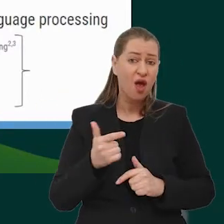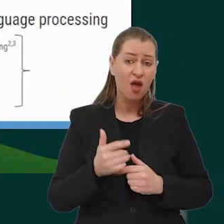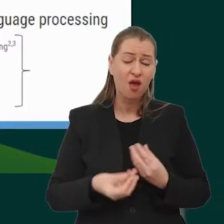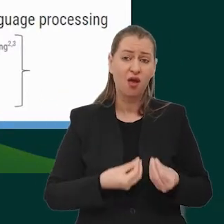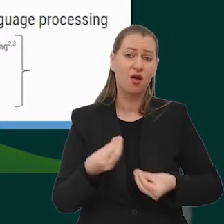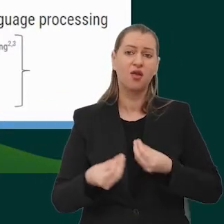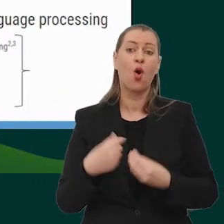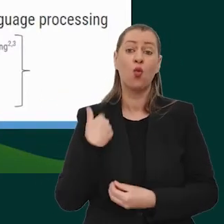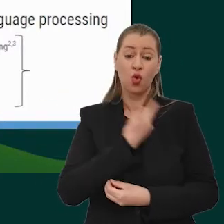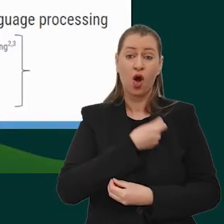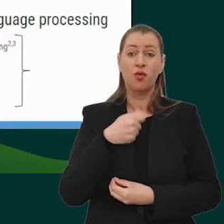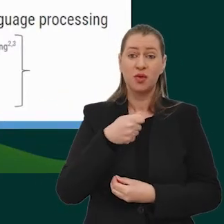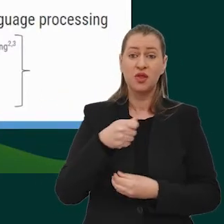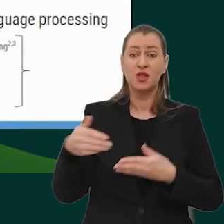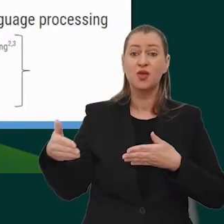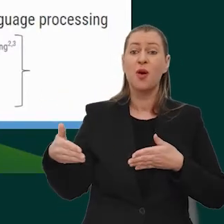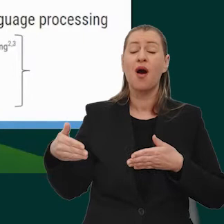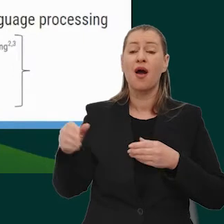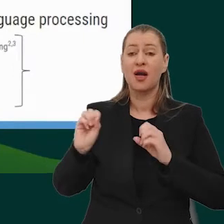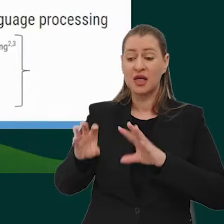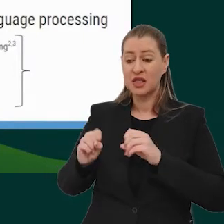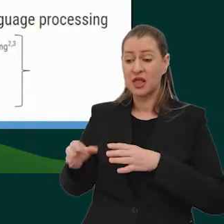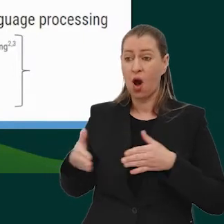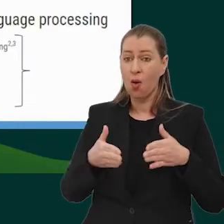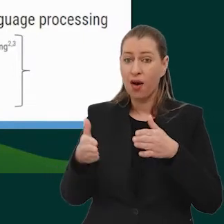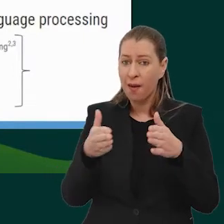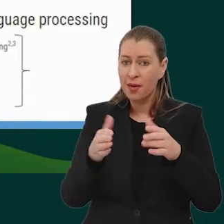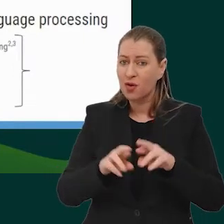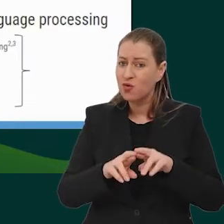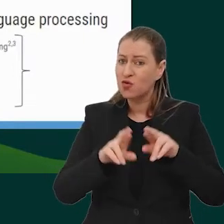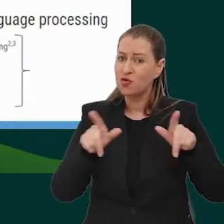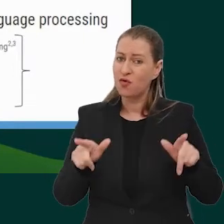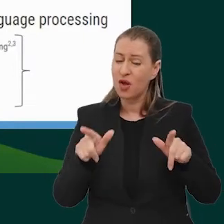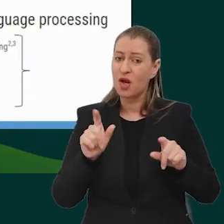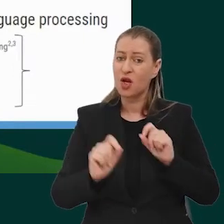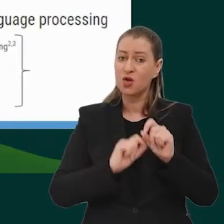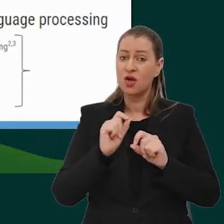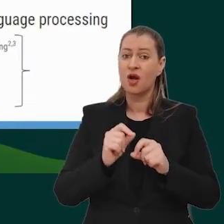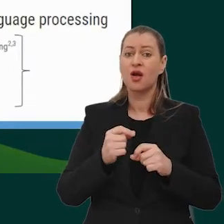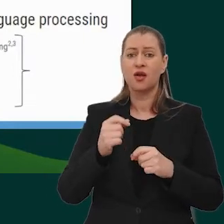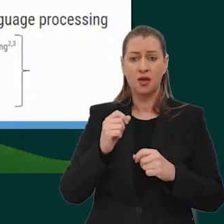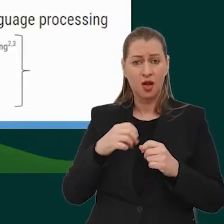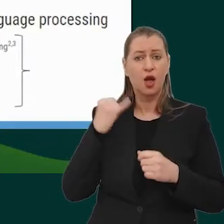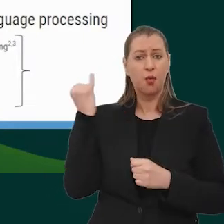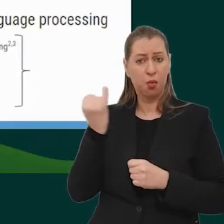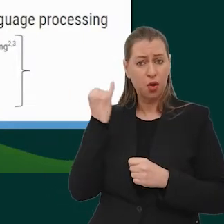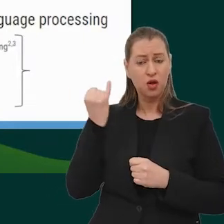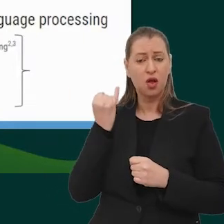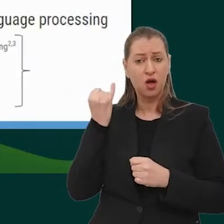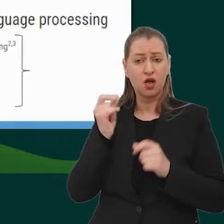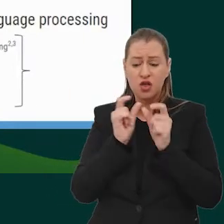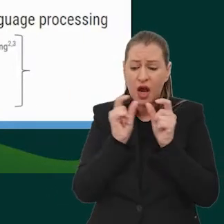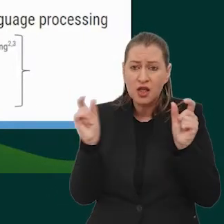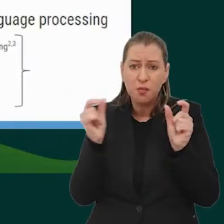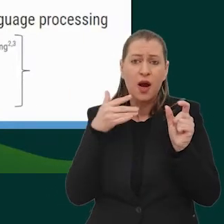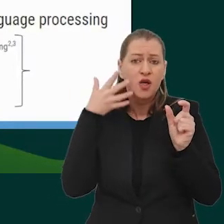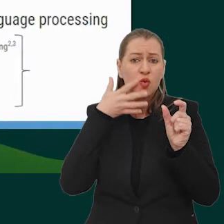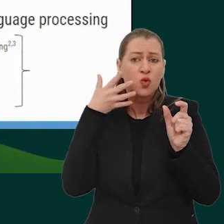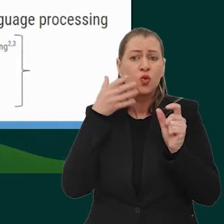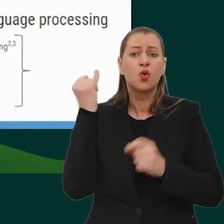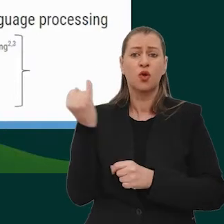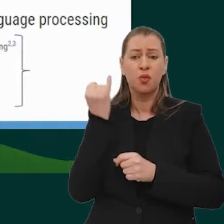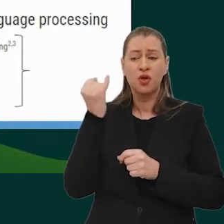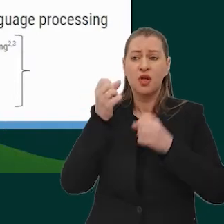ele o caminho inverso. A gente tem que mostrar para ele que as partes do discurso importam. A gente tem que dizer para ele o que é cada uma